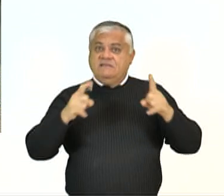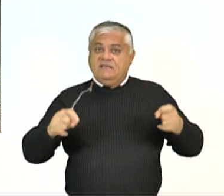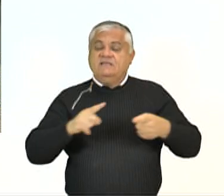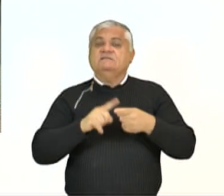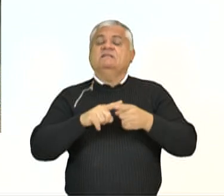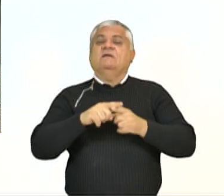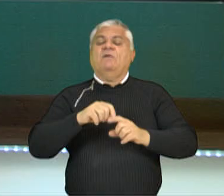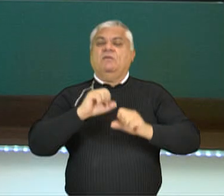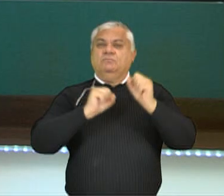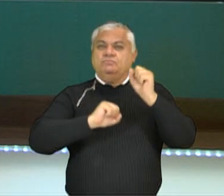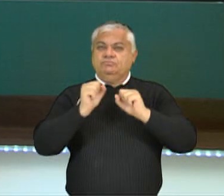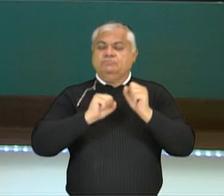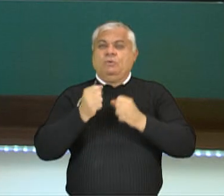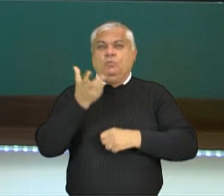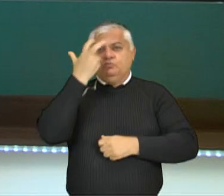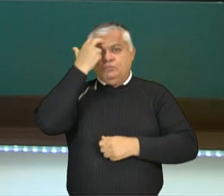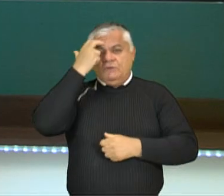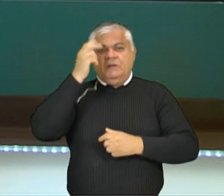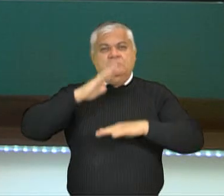nas práticas esportivas.